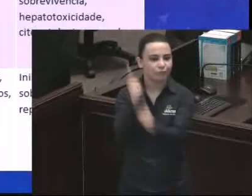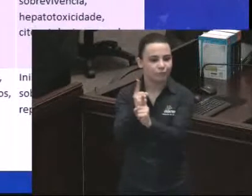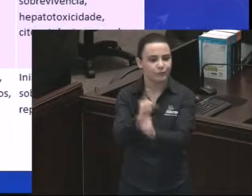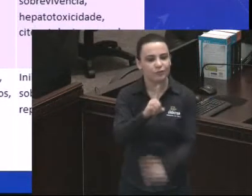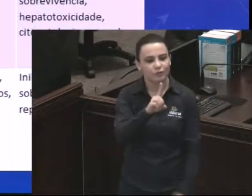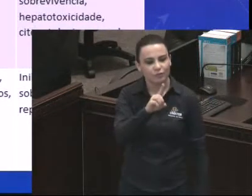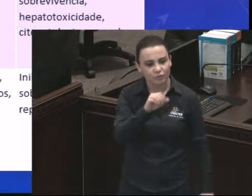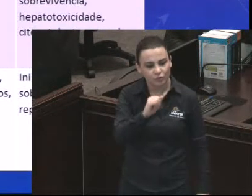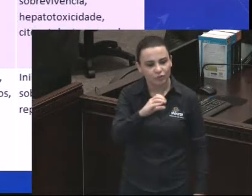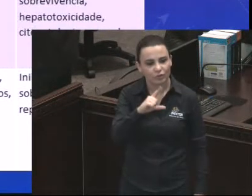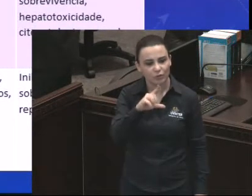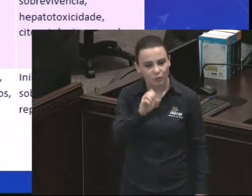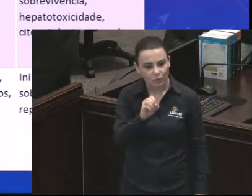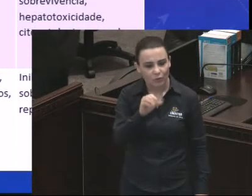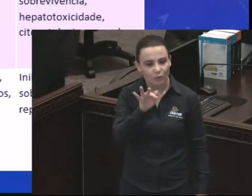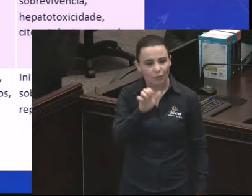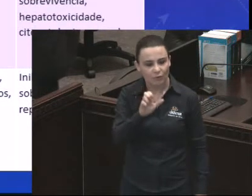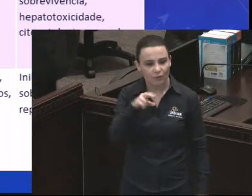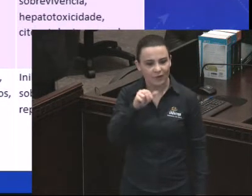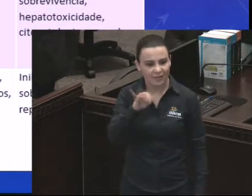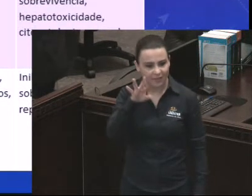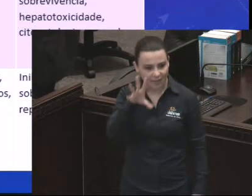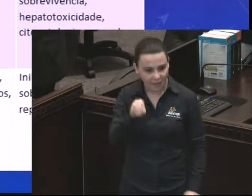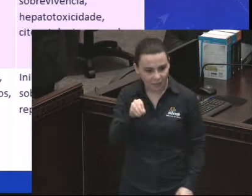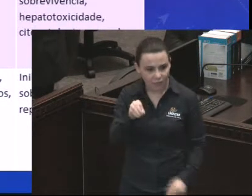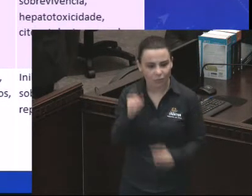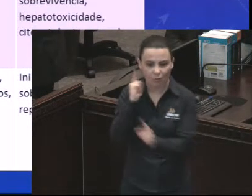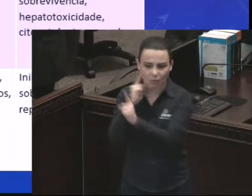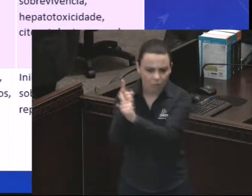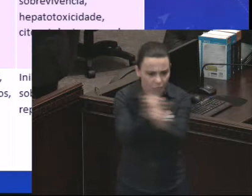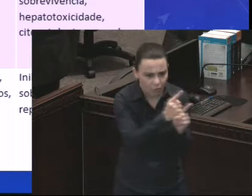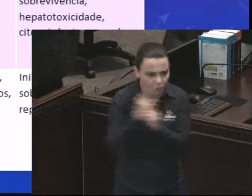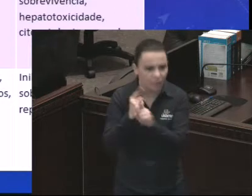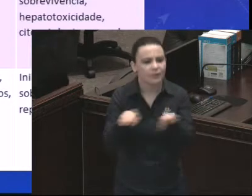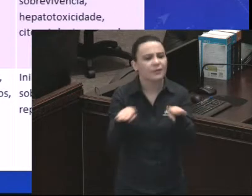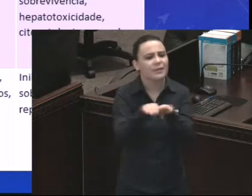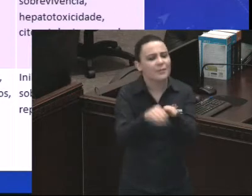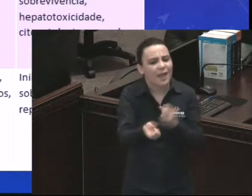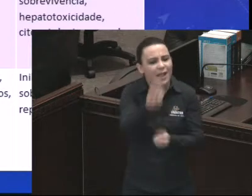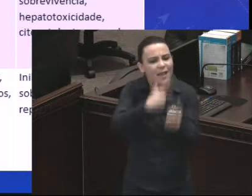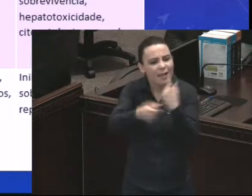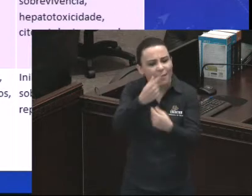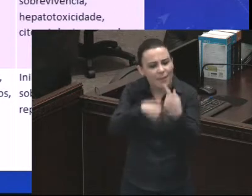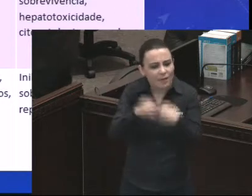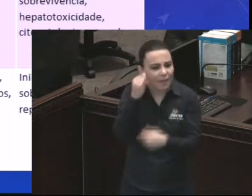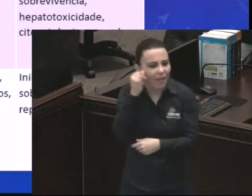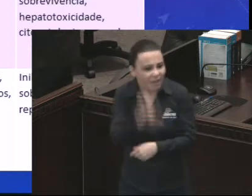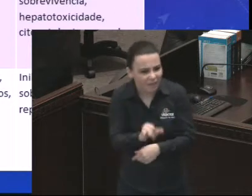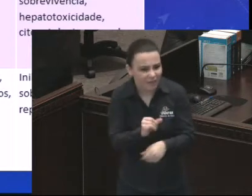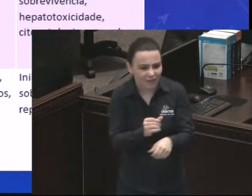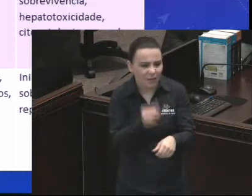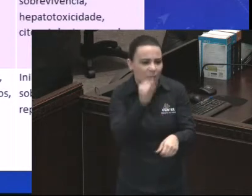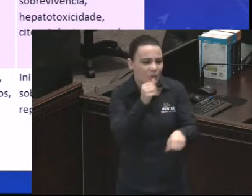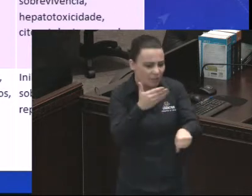Diversos países já estão detectando a presença desses anti-inflamatórios no meio ambiente e diversos organismos